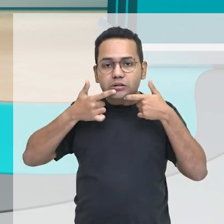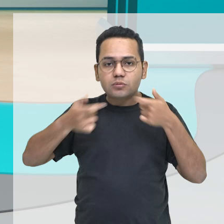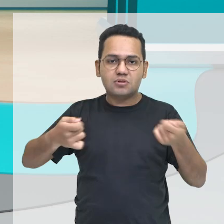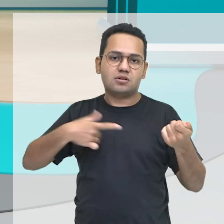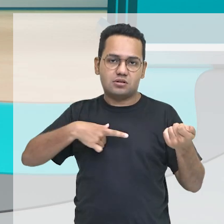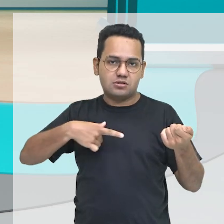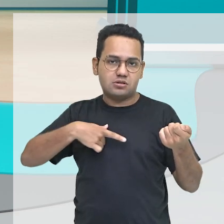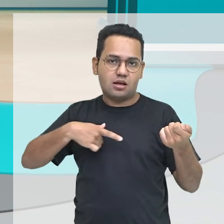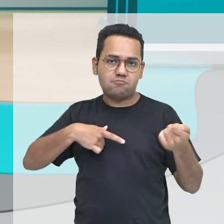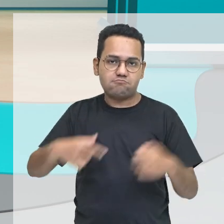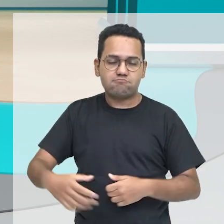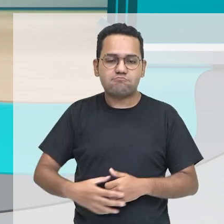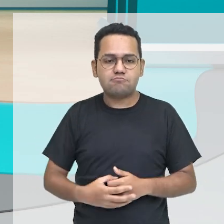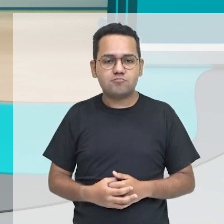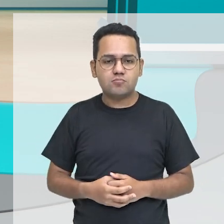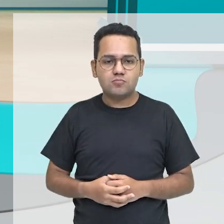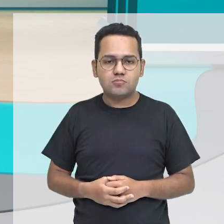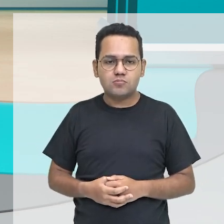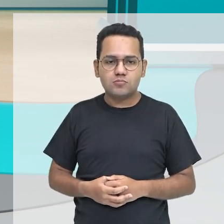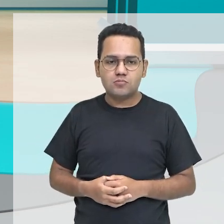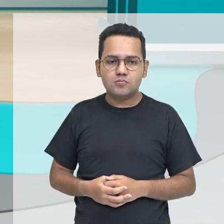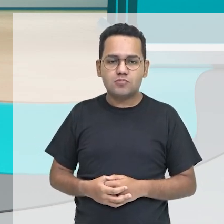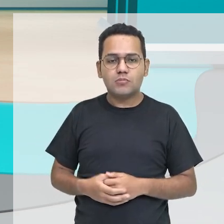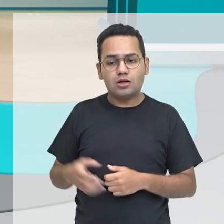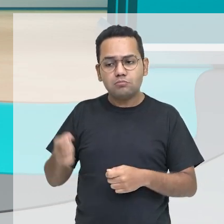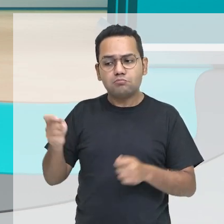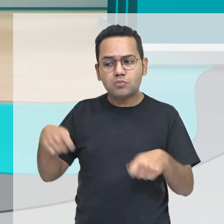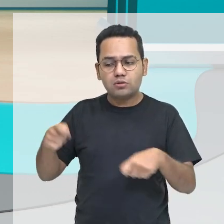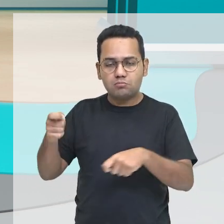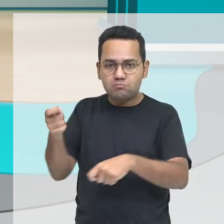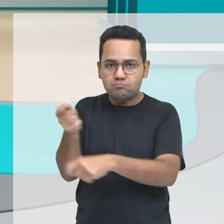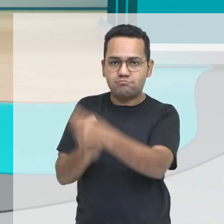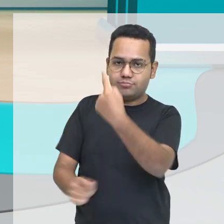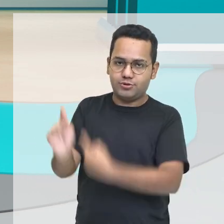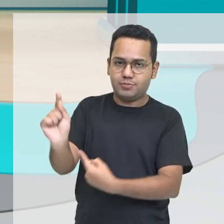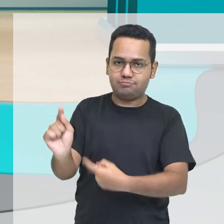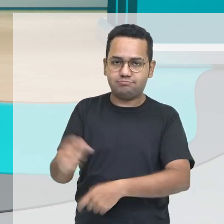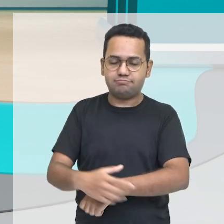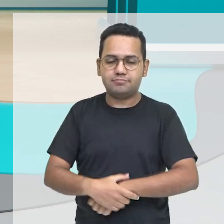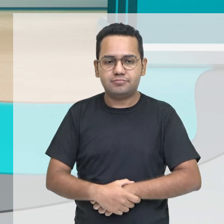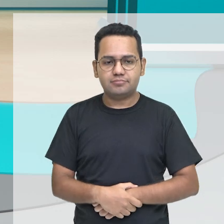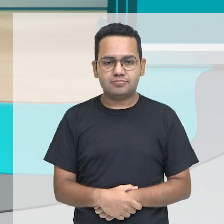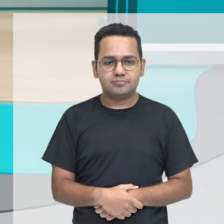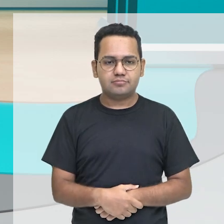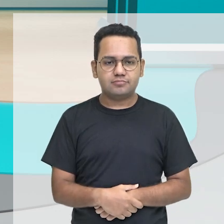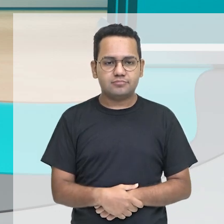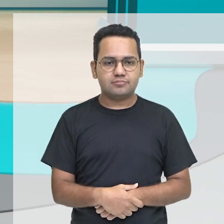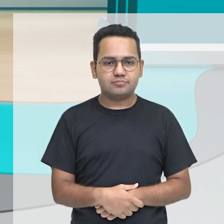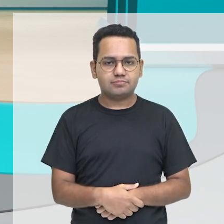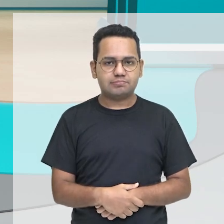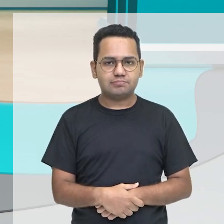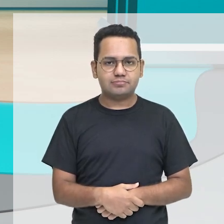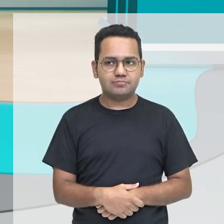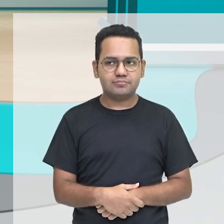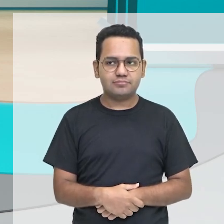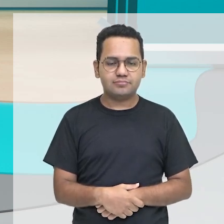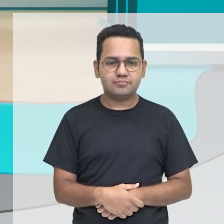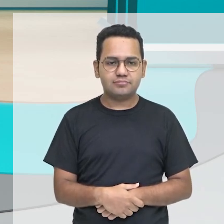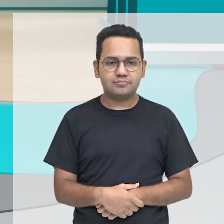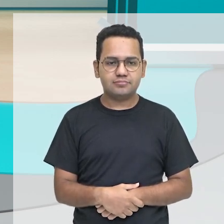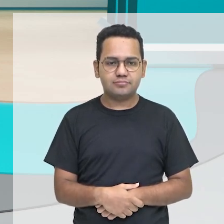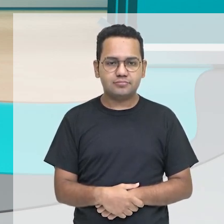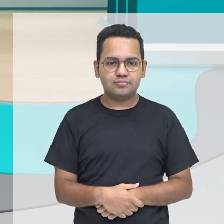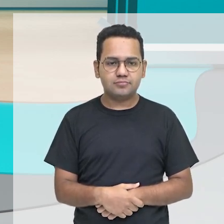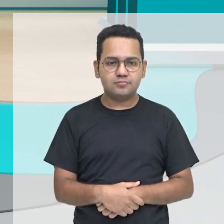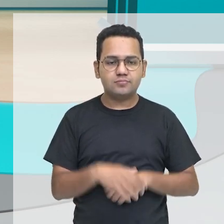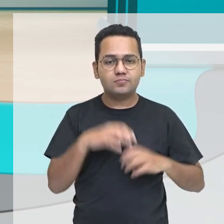eles conseguem prosperar cada vez mais. Bom, gente, falei aqui brevemente, né, uma introdução de